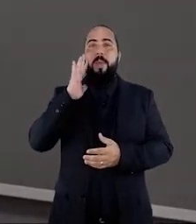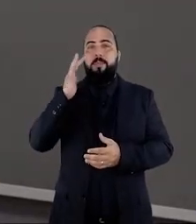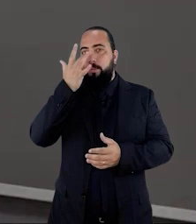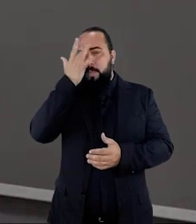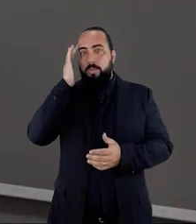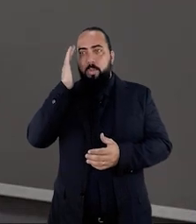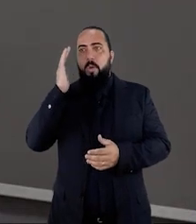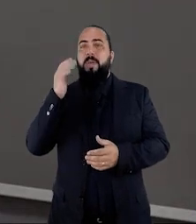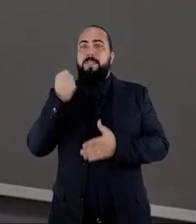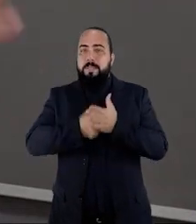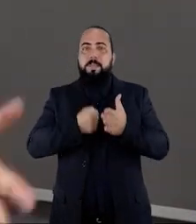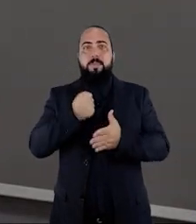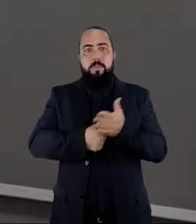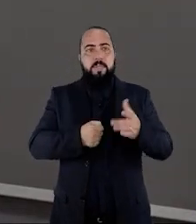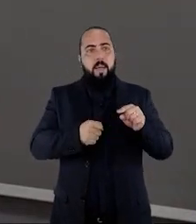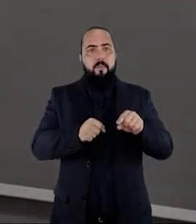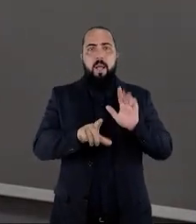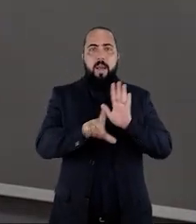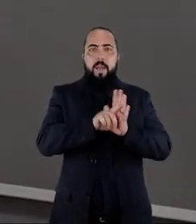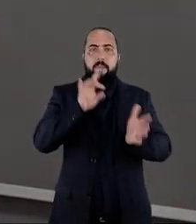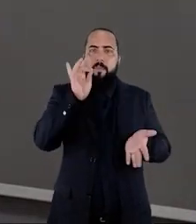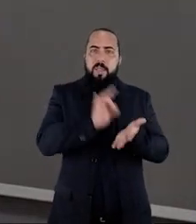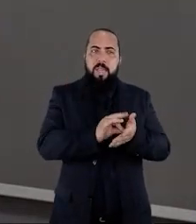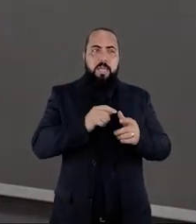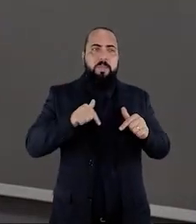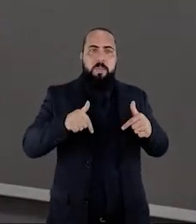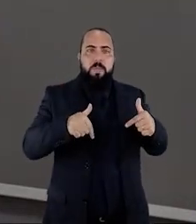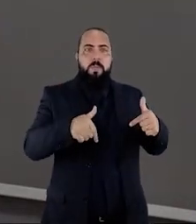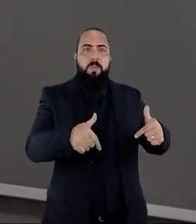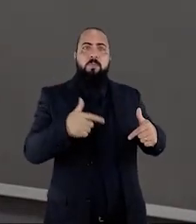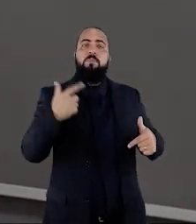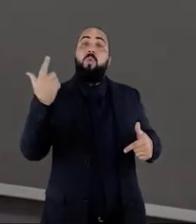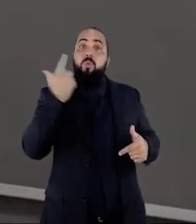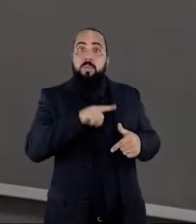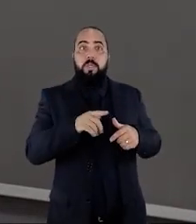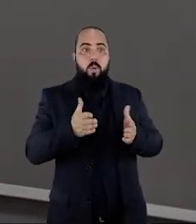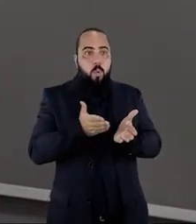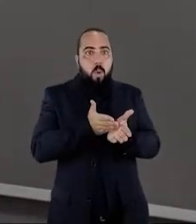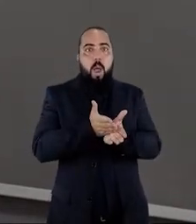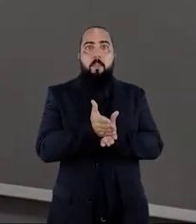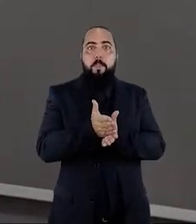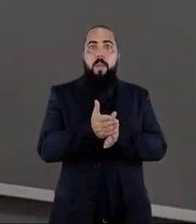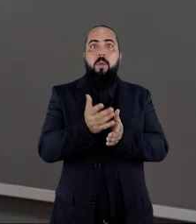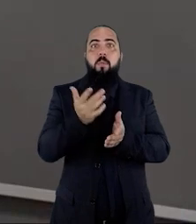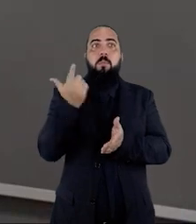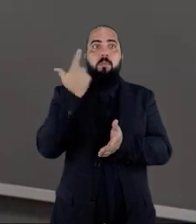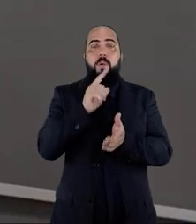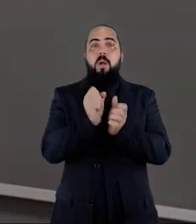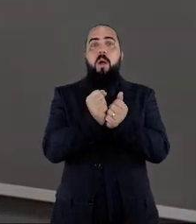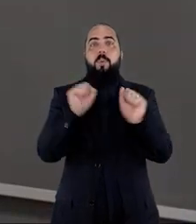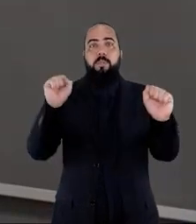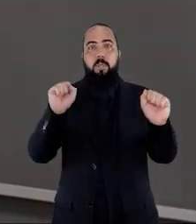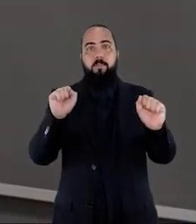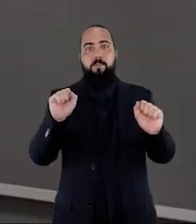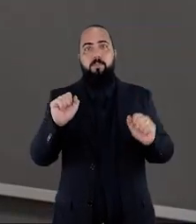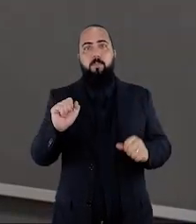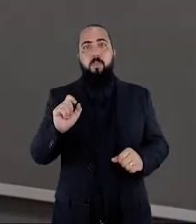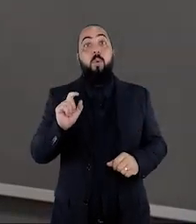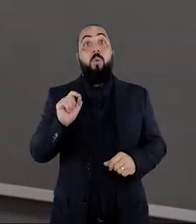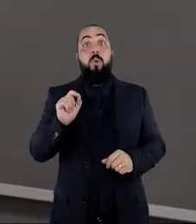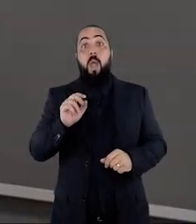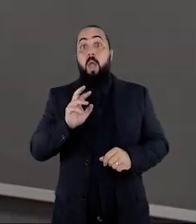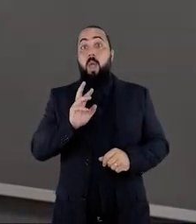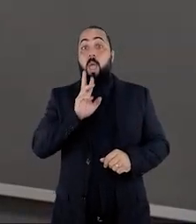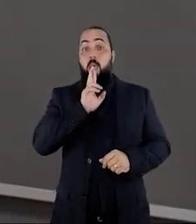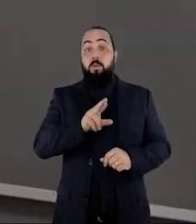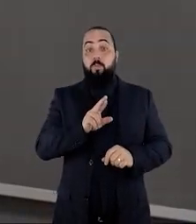imagino aquelas pessoas que lutaram para que essa lei valesse e que viam nessa lei um caminho para a abolição. O que